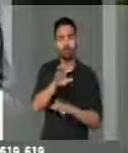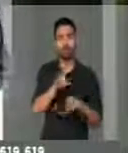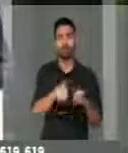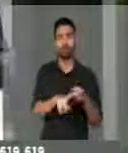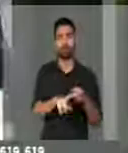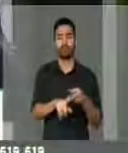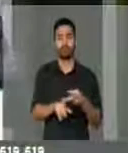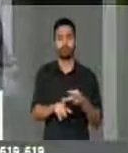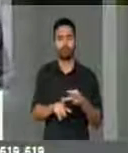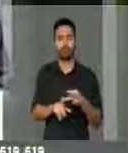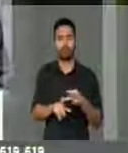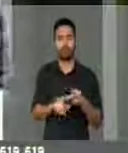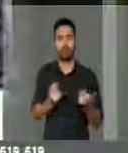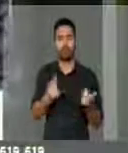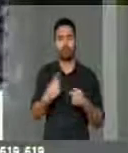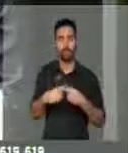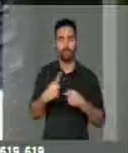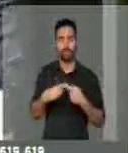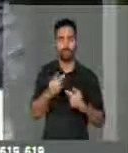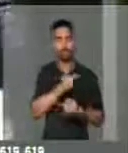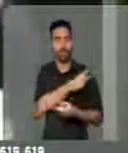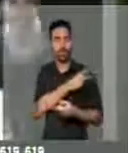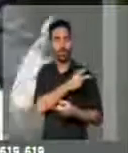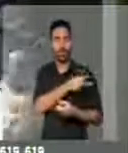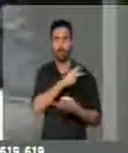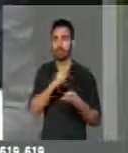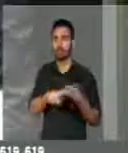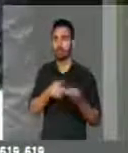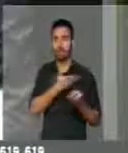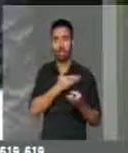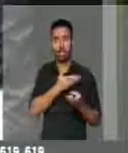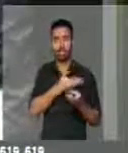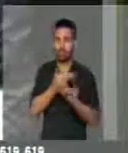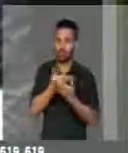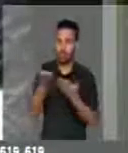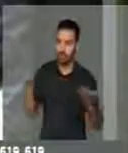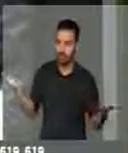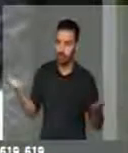que o patrão, de fazer com que os colegas,